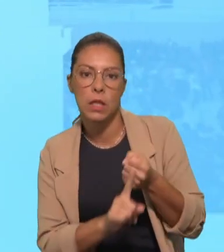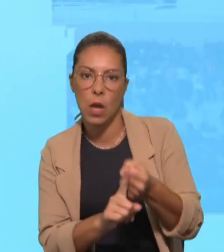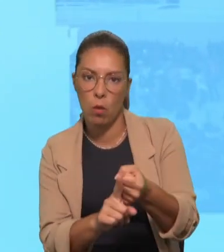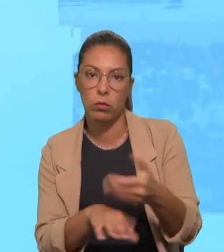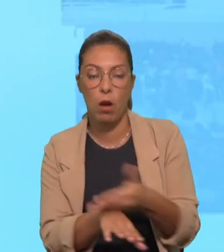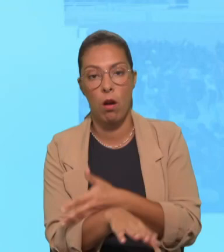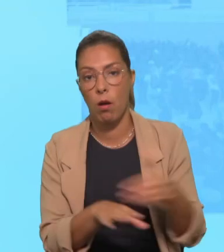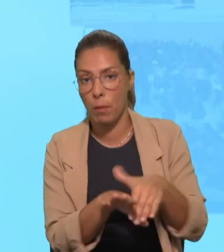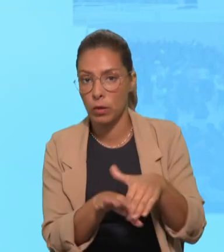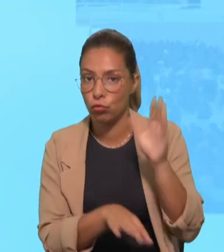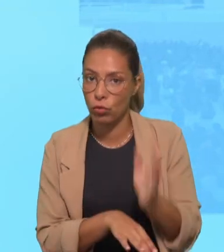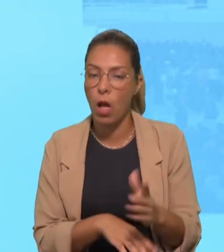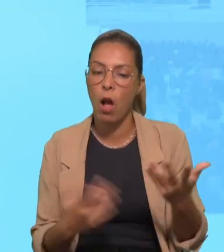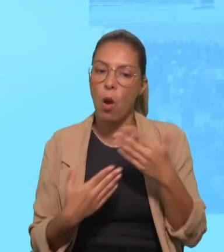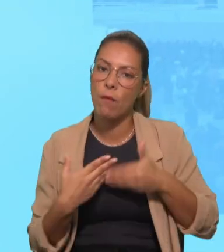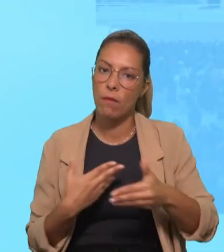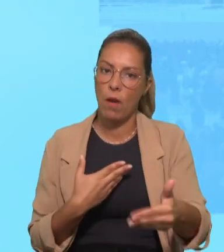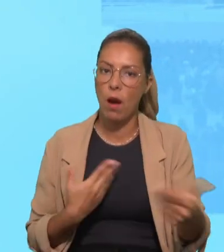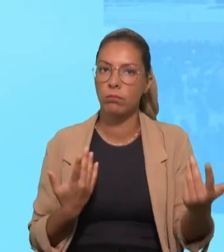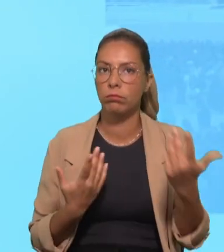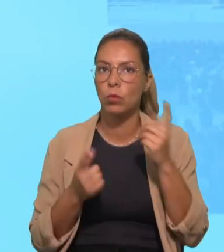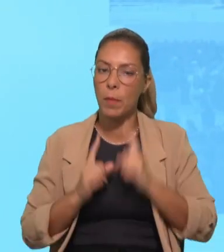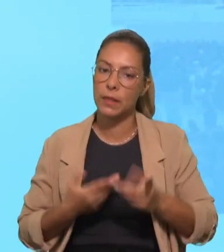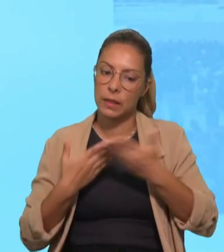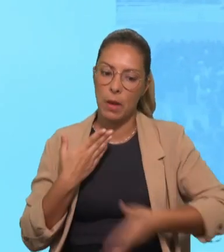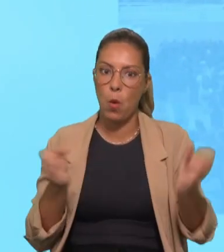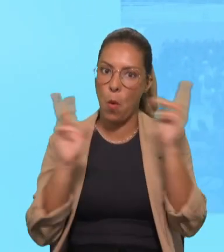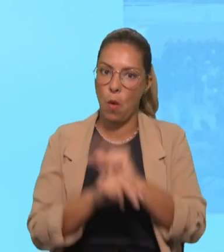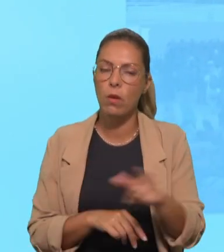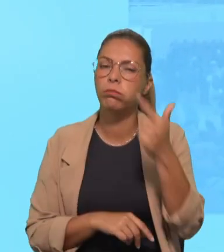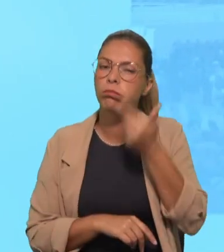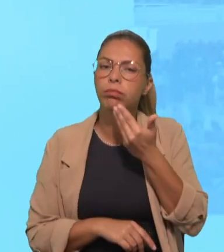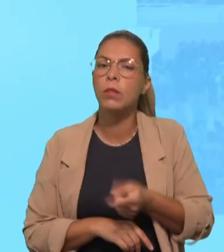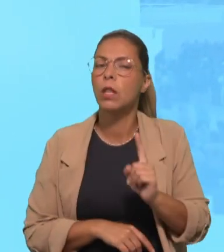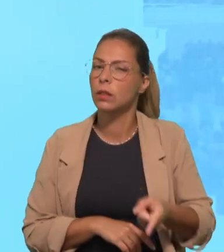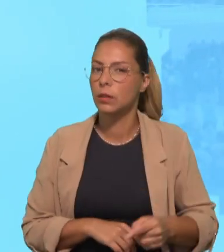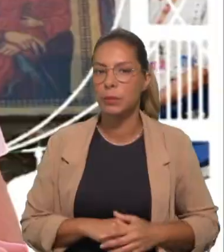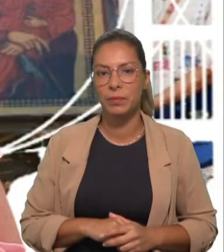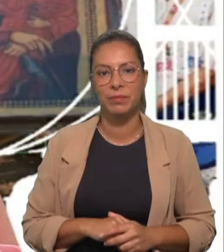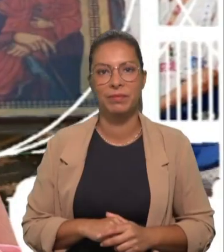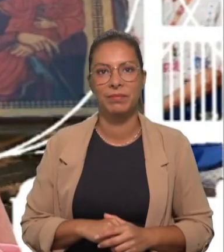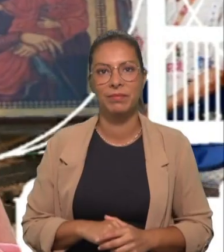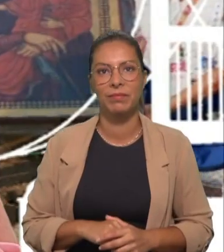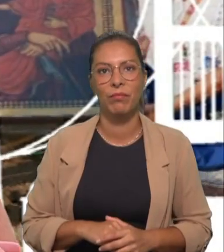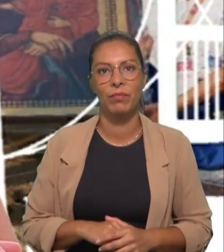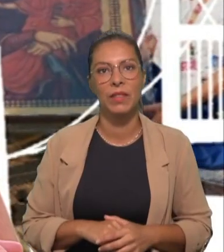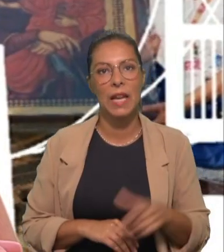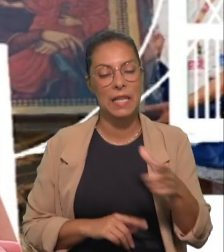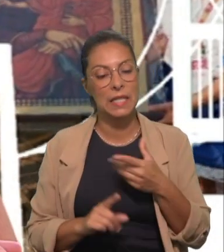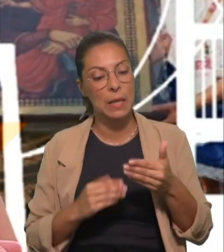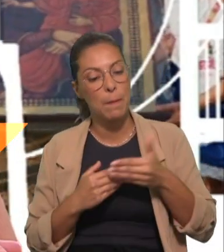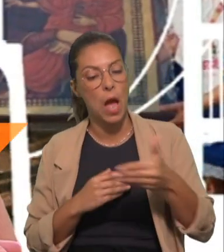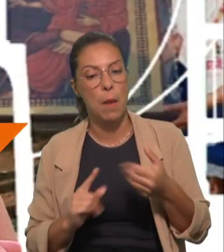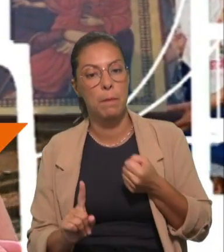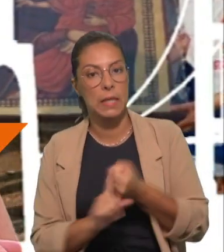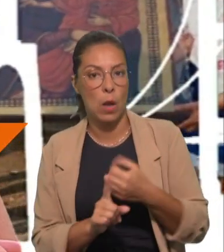que se prepara agora para também iniciar uma nova semana. Que experiência é esta? Bem, a experiência de semana missionária, as semanas